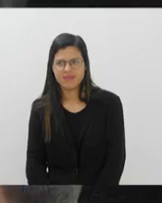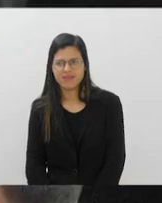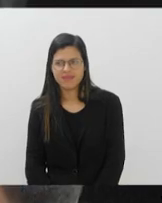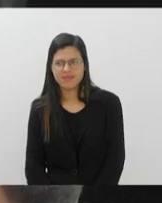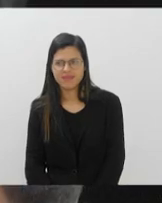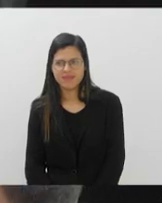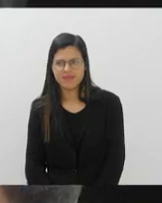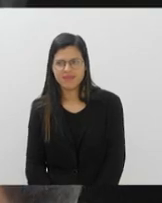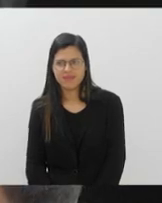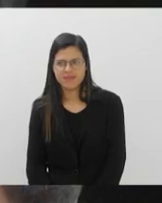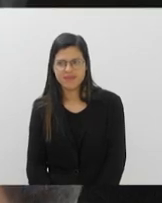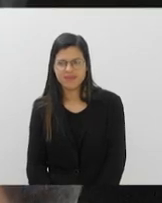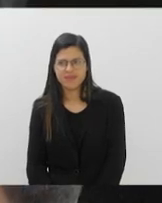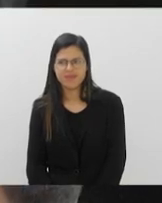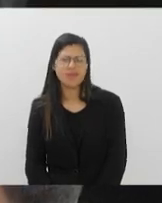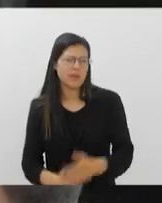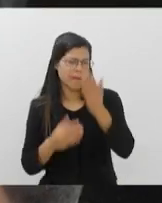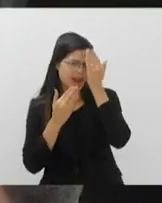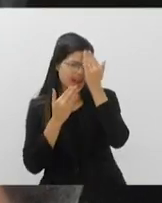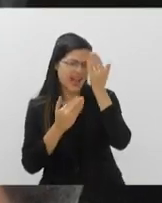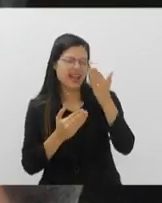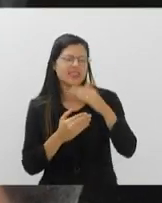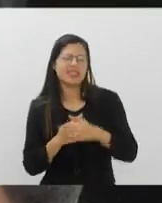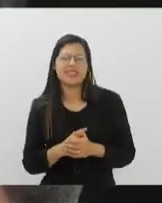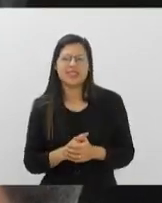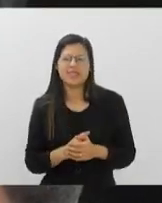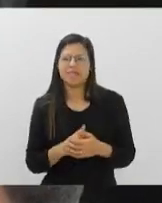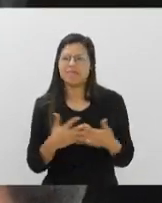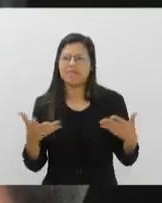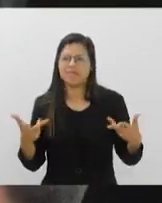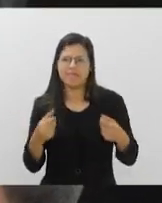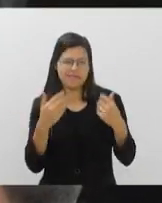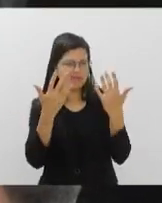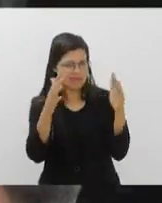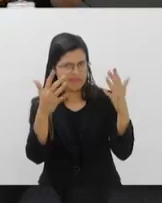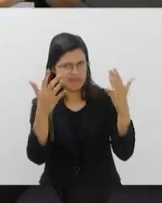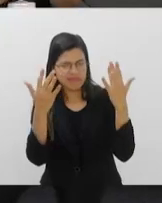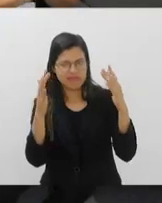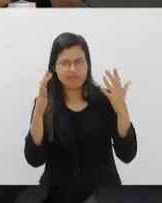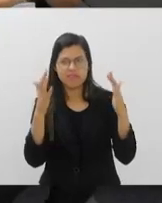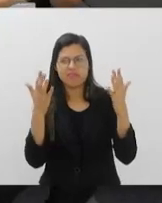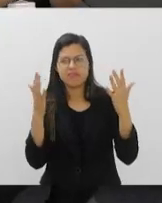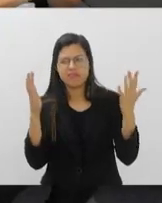para mim muito obrigada Maravilha Uma salva de palmas né